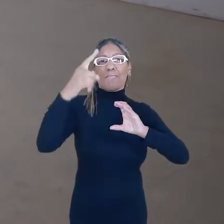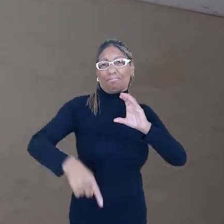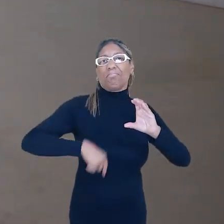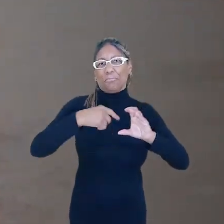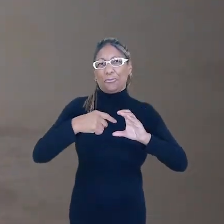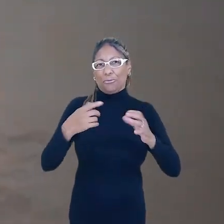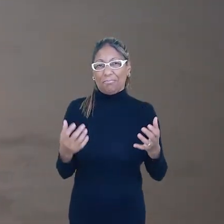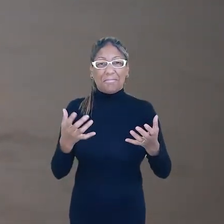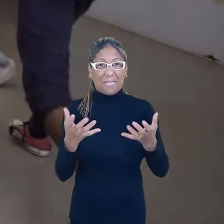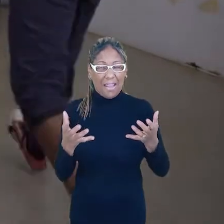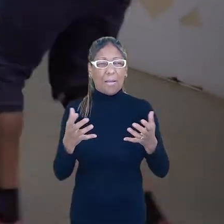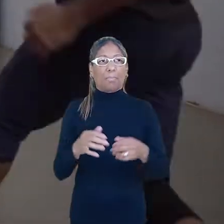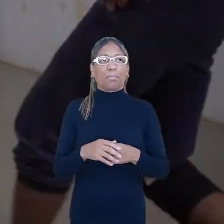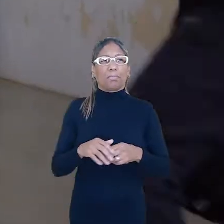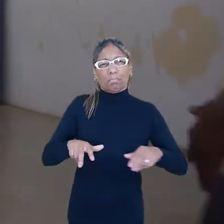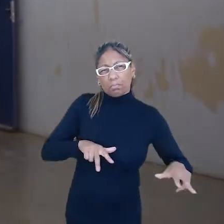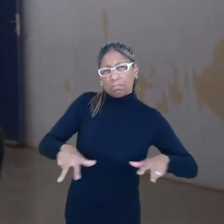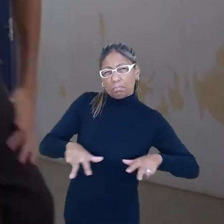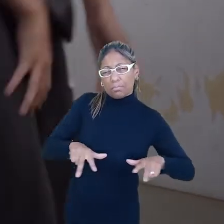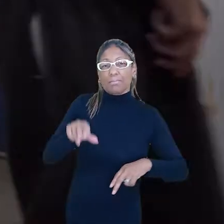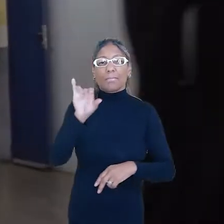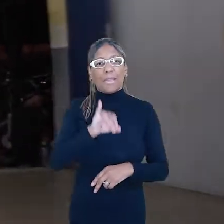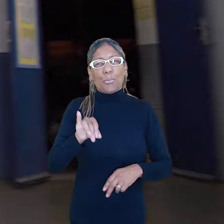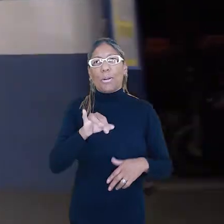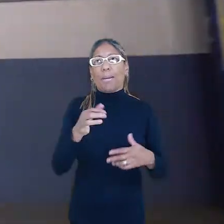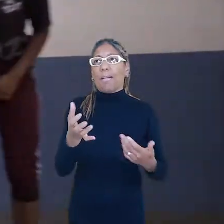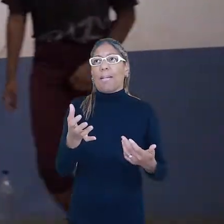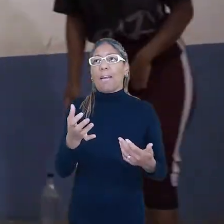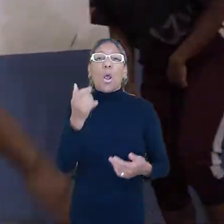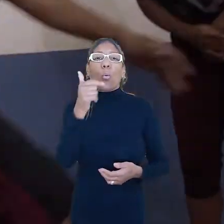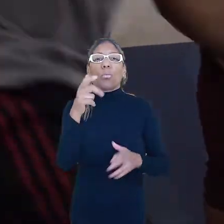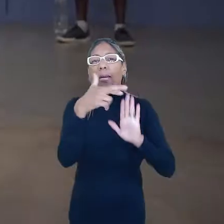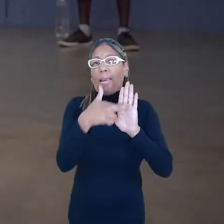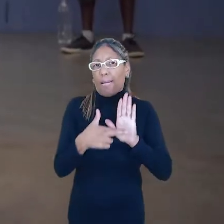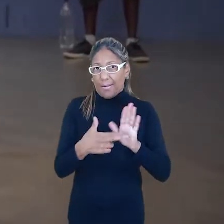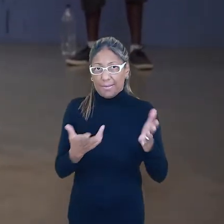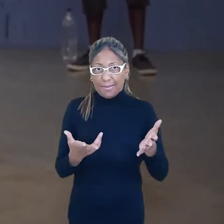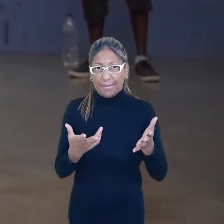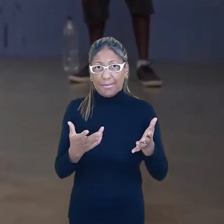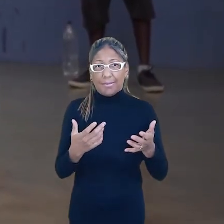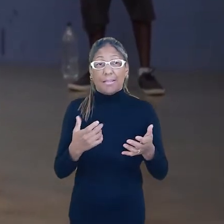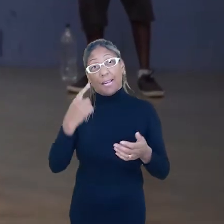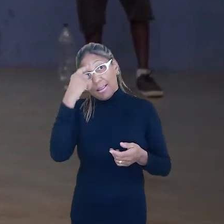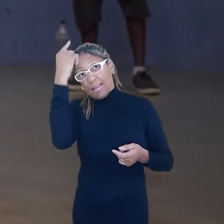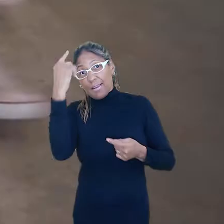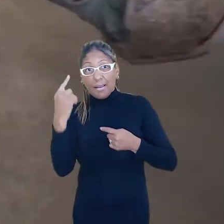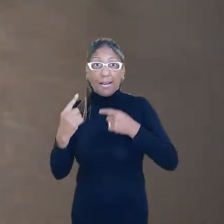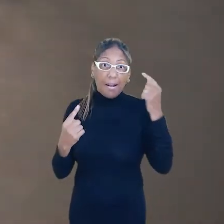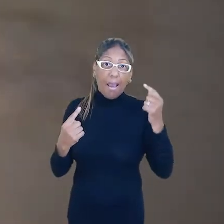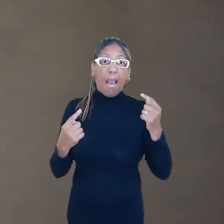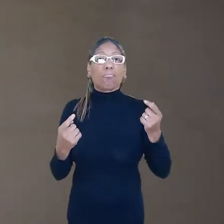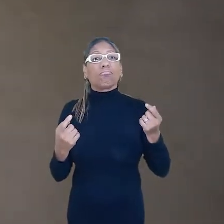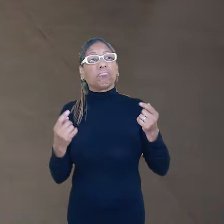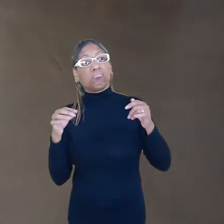O break é uma dança tipo, como pode dizer, sem regras. Aí quem fizer mais